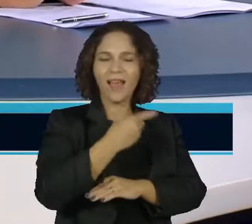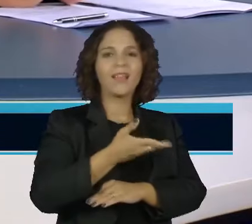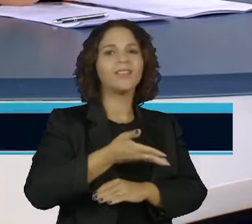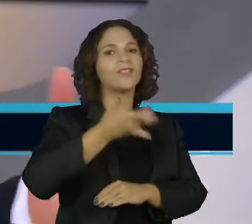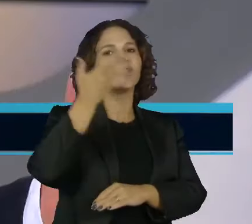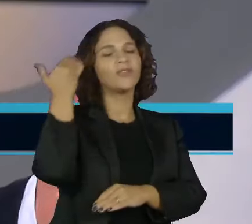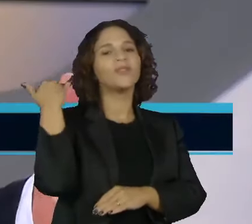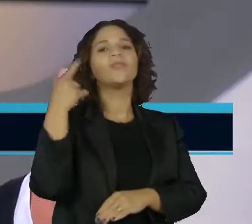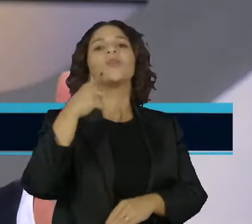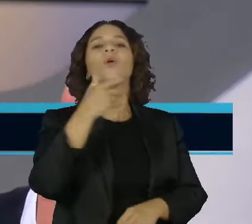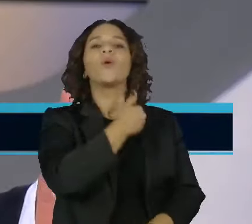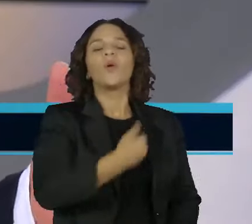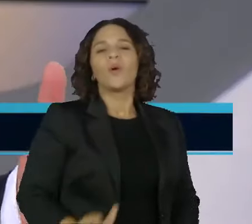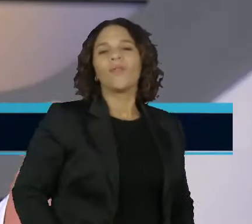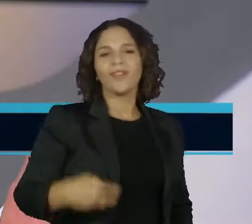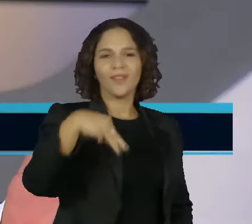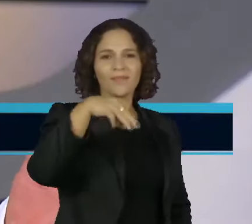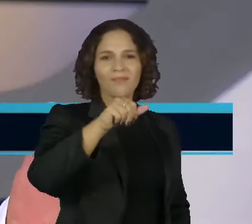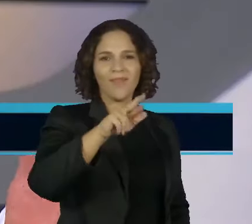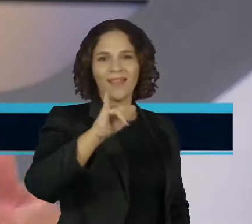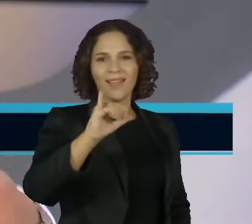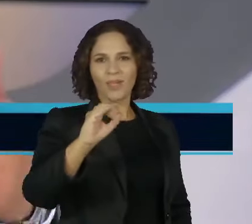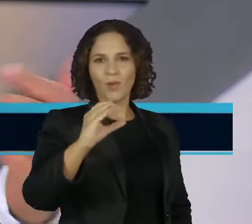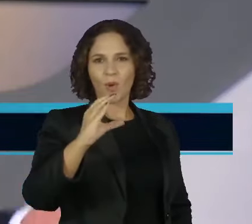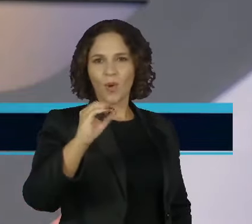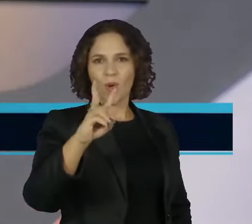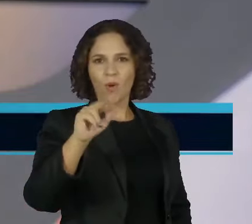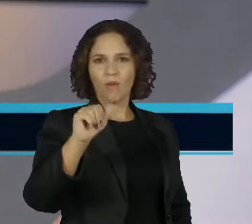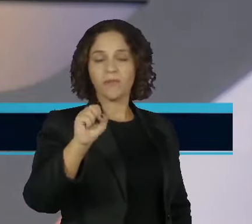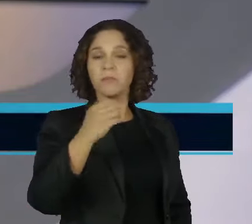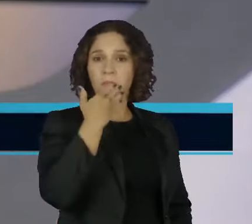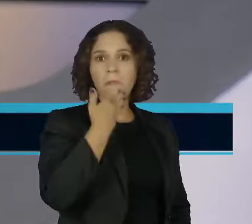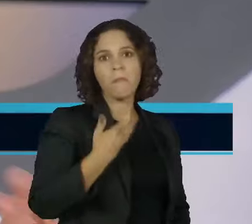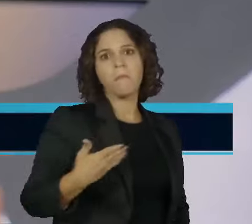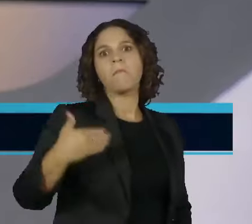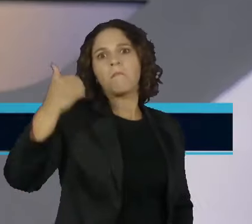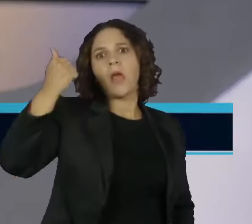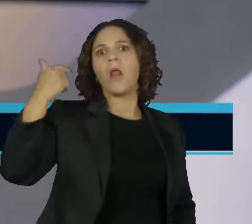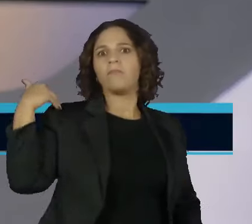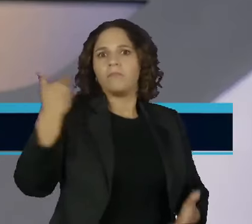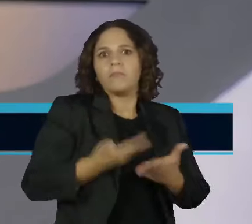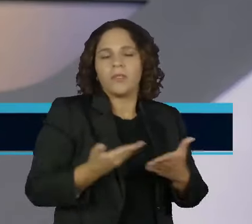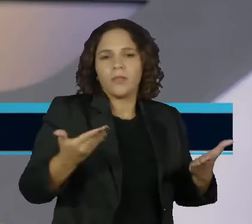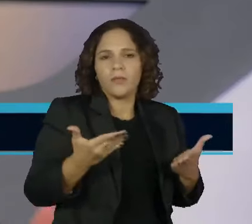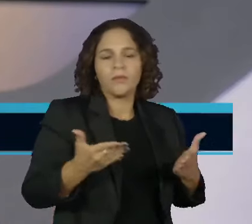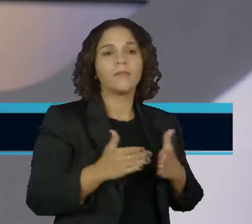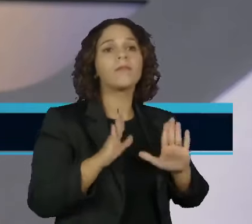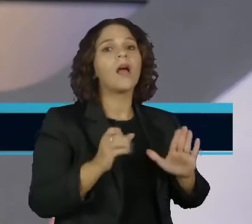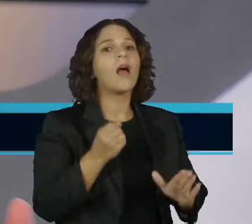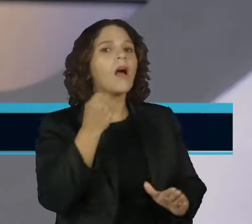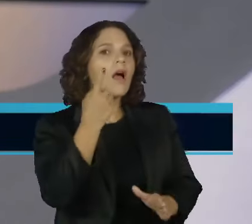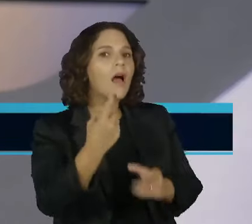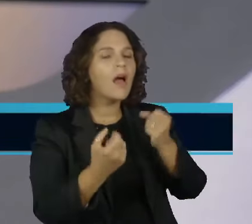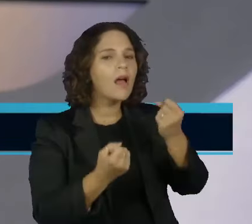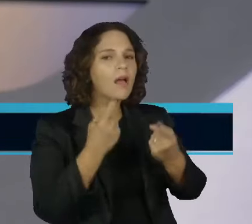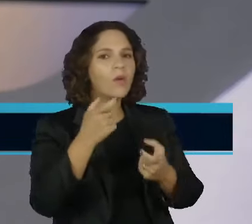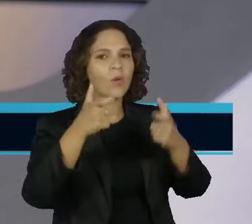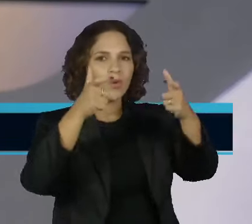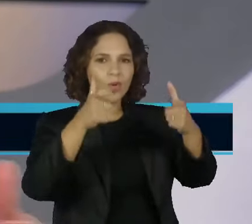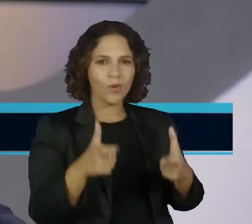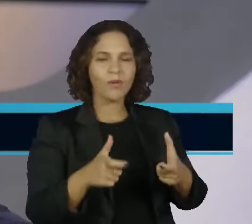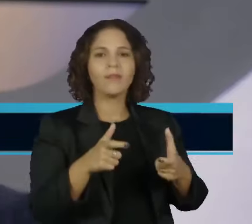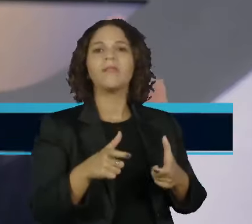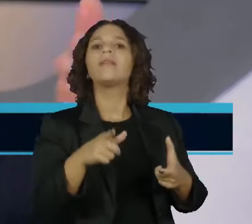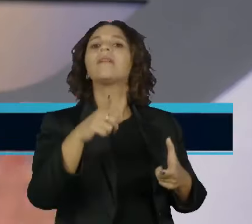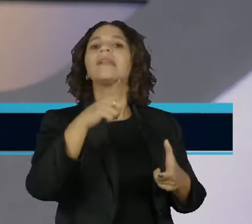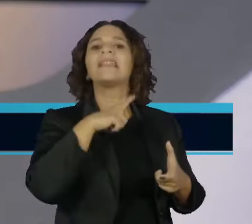Covas, foi muito bem feito. E as estradas foram preservadas e melhoraram muito mais. Há determinadas estradas que o concessionário dá lances